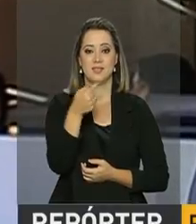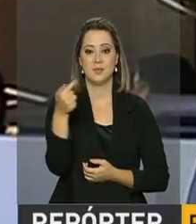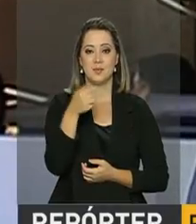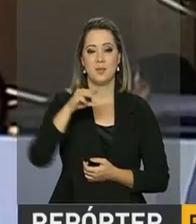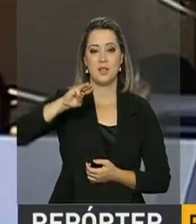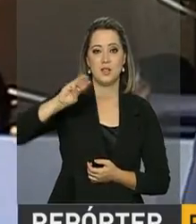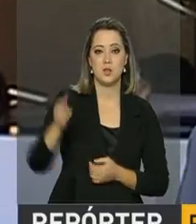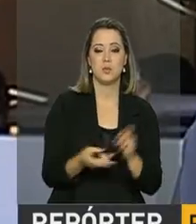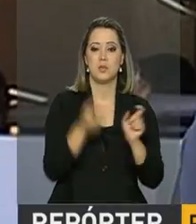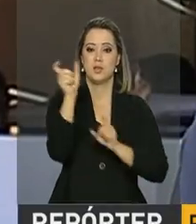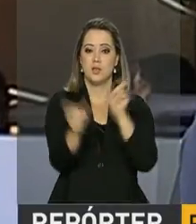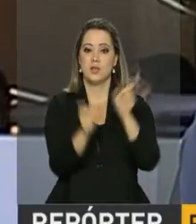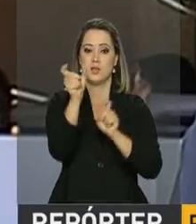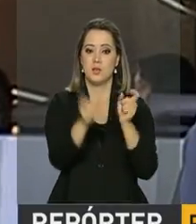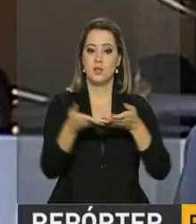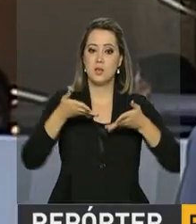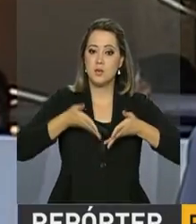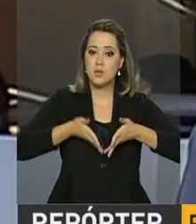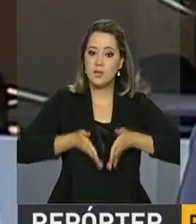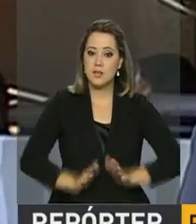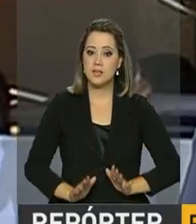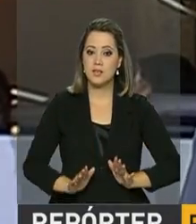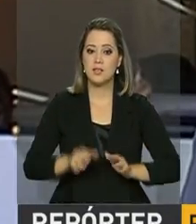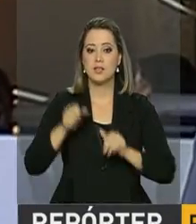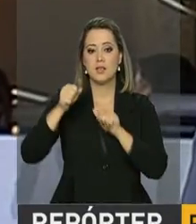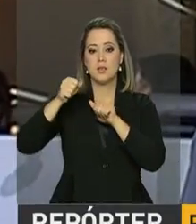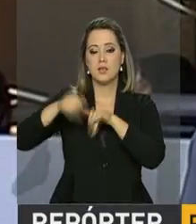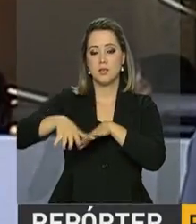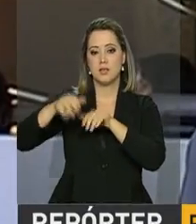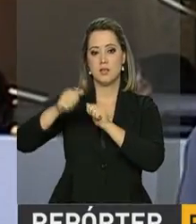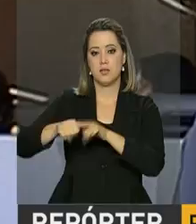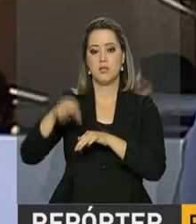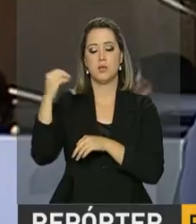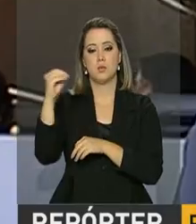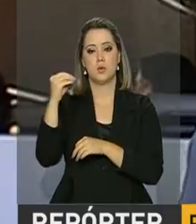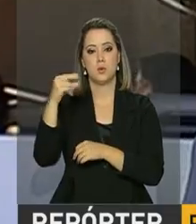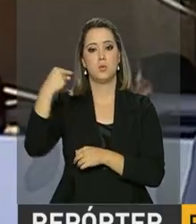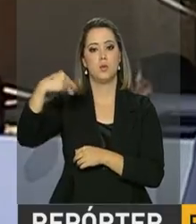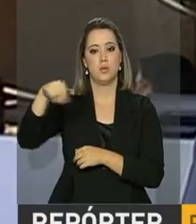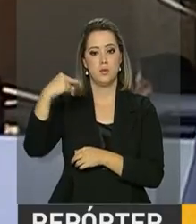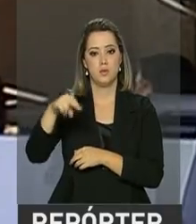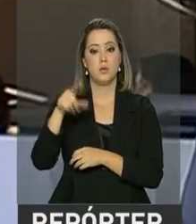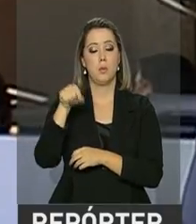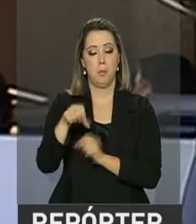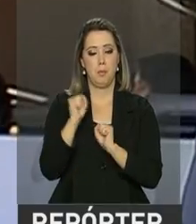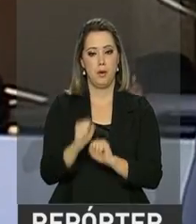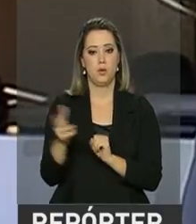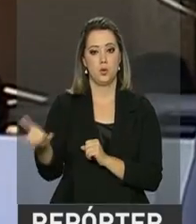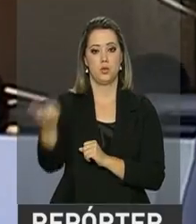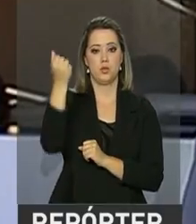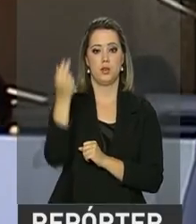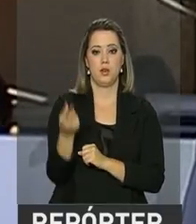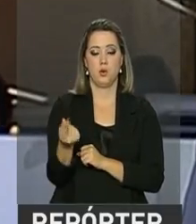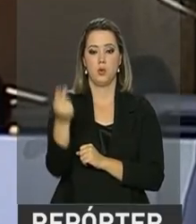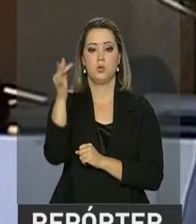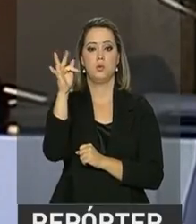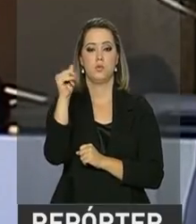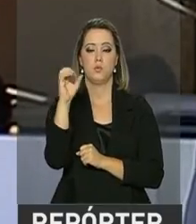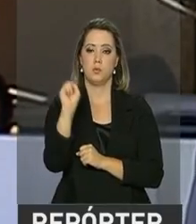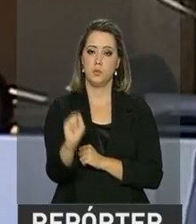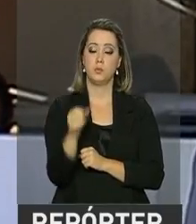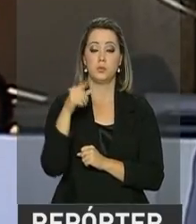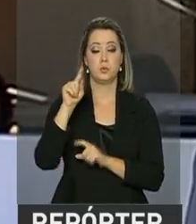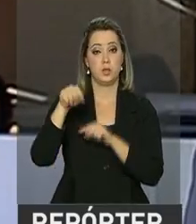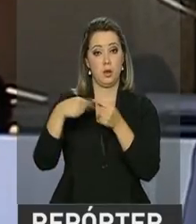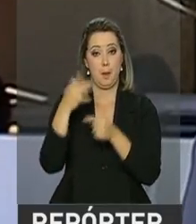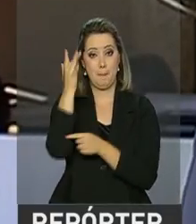e meio de trabalhadores nascidos aí nos meses de setembro outubro e novembro vão poder sacar o dinheiro das contas e nativas do FGTS